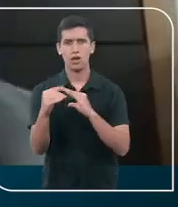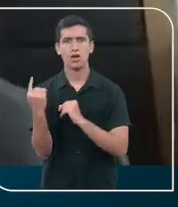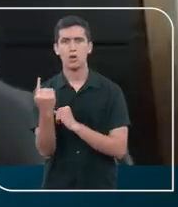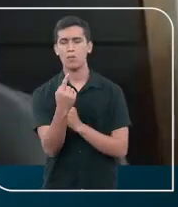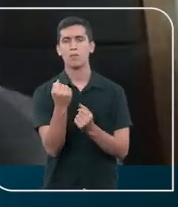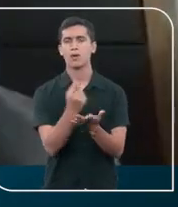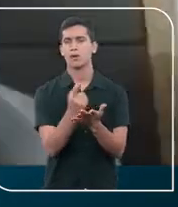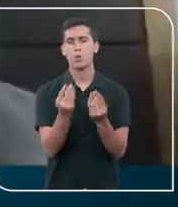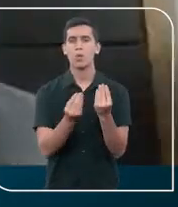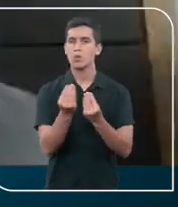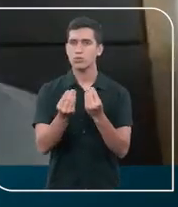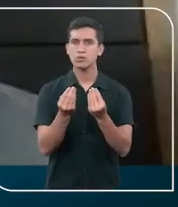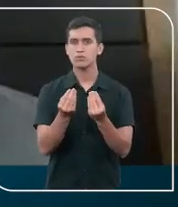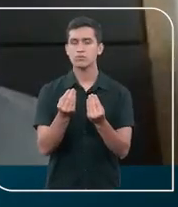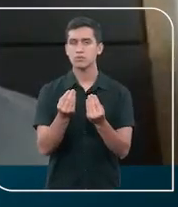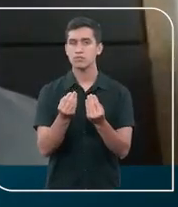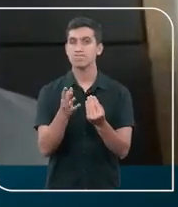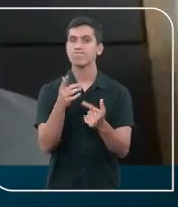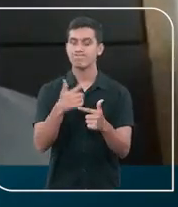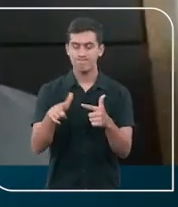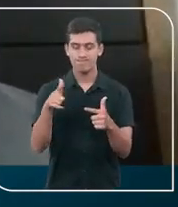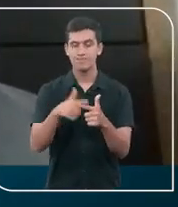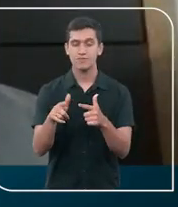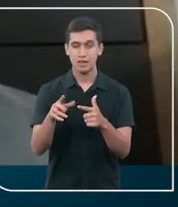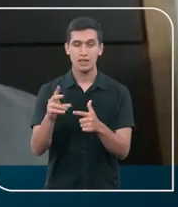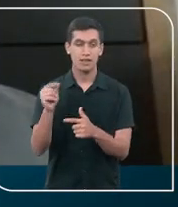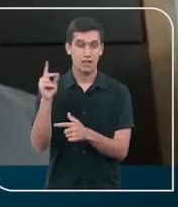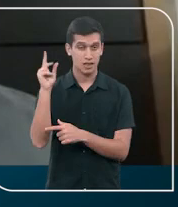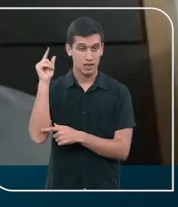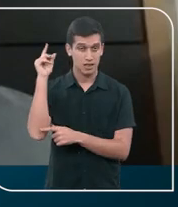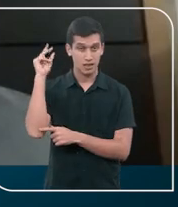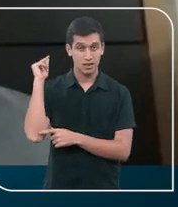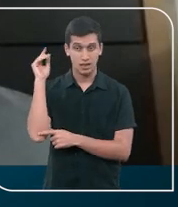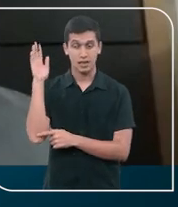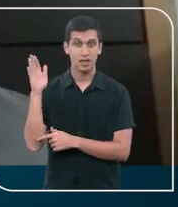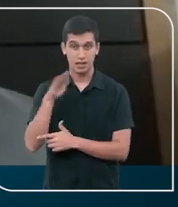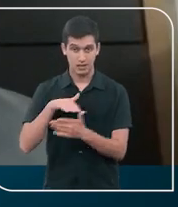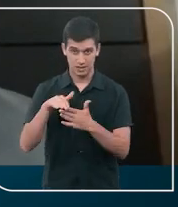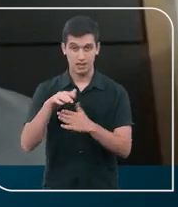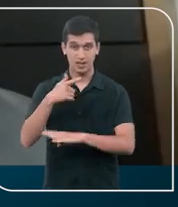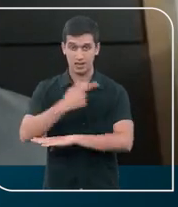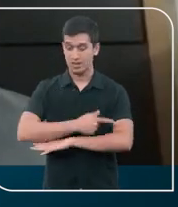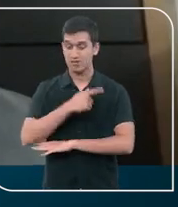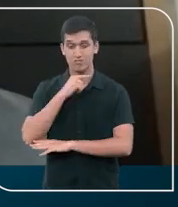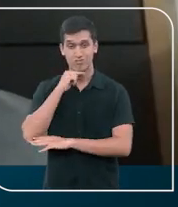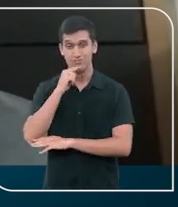Esse é um grande problema que as edificações antigas não conseguiram resolver, nem